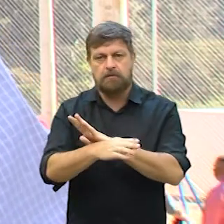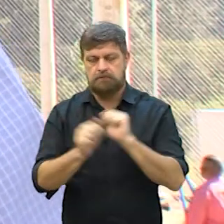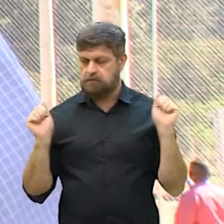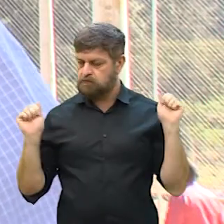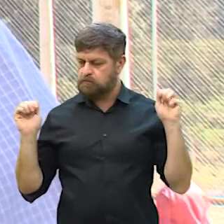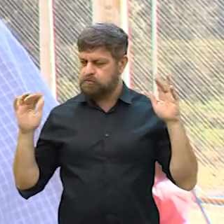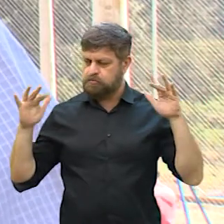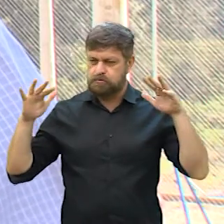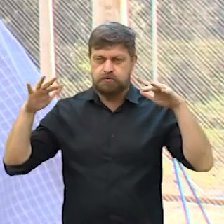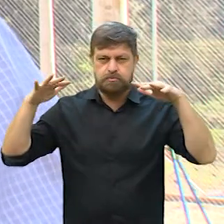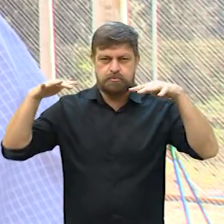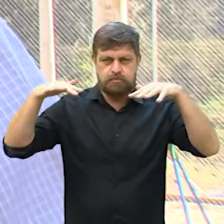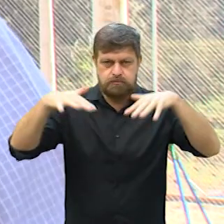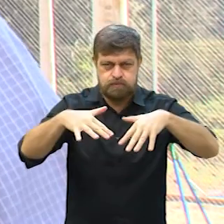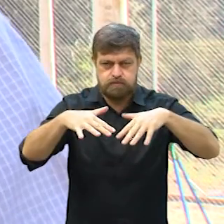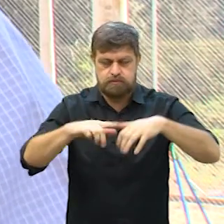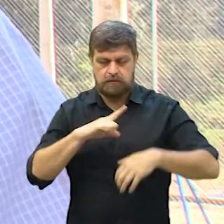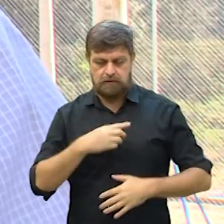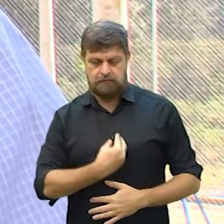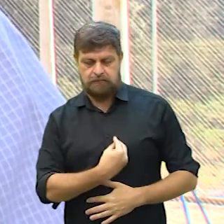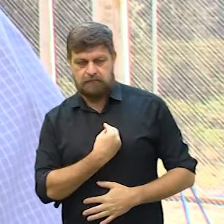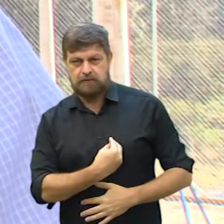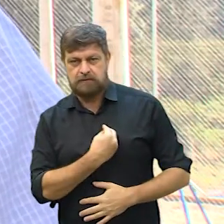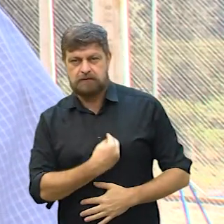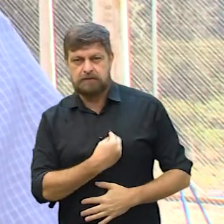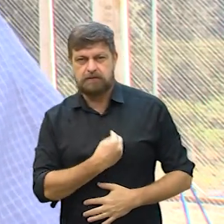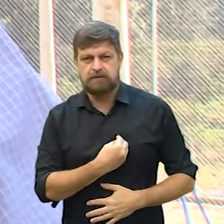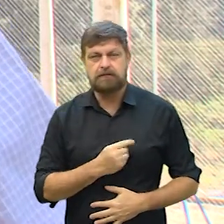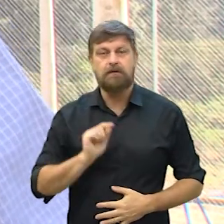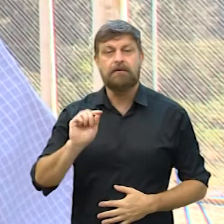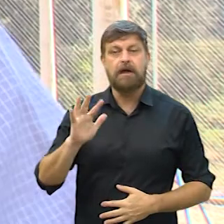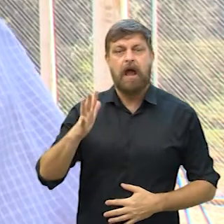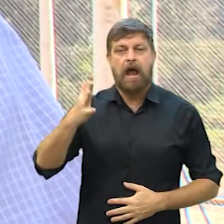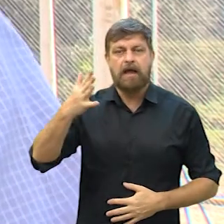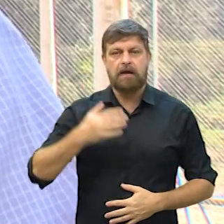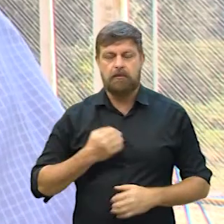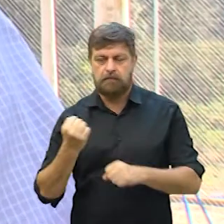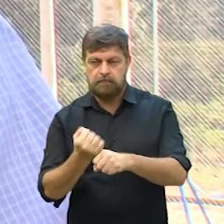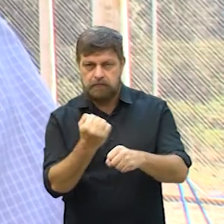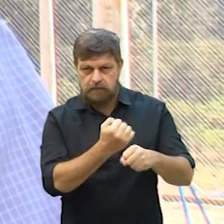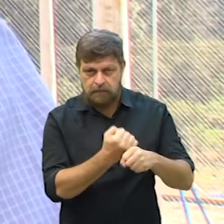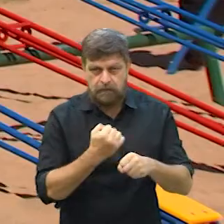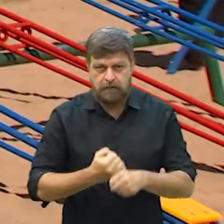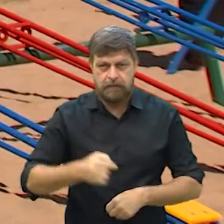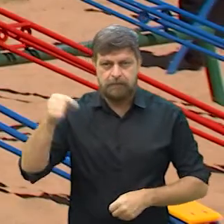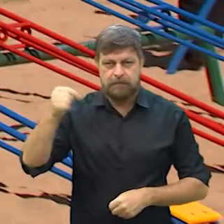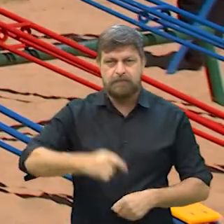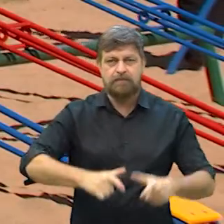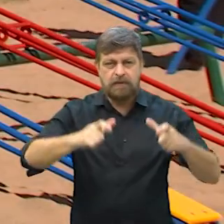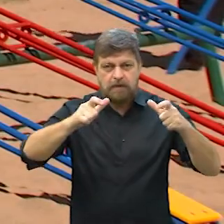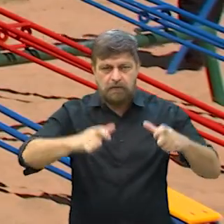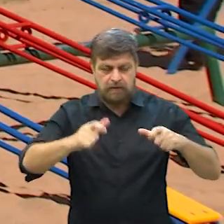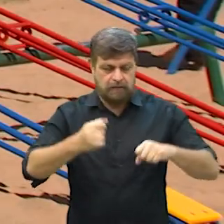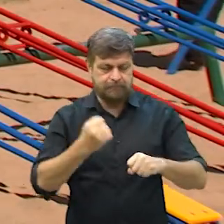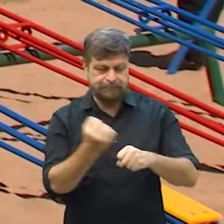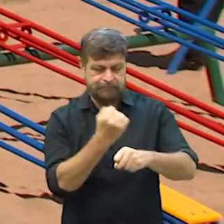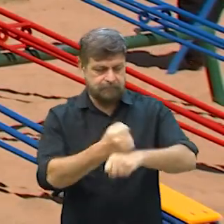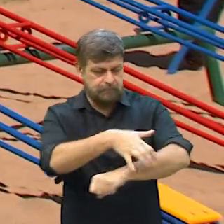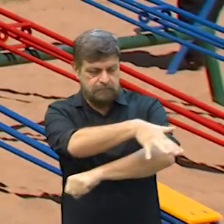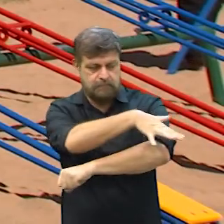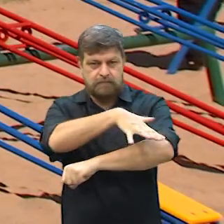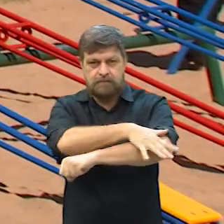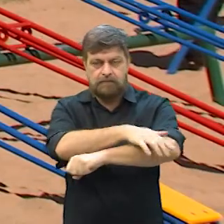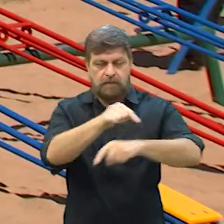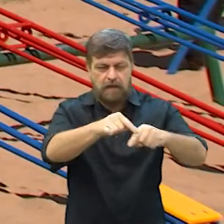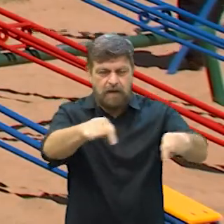costumam se concentrar reunir a e acabou acontecendo uma obra esse local em que a praça